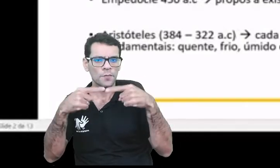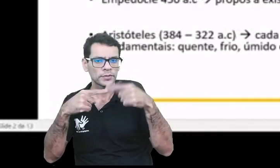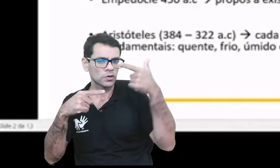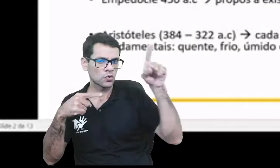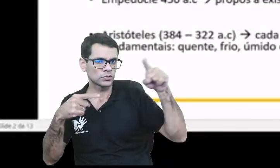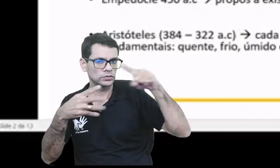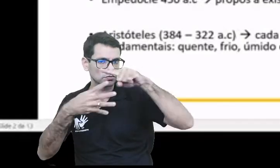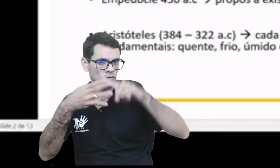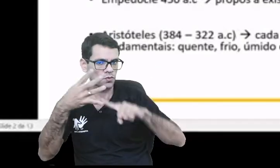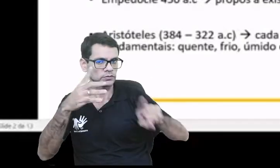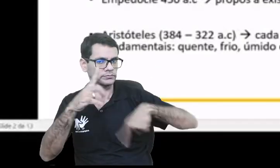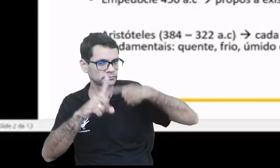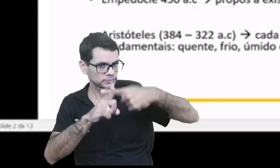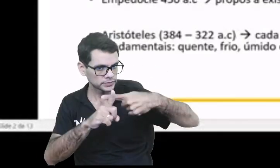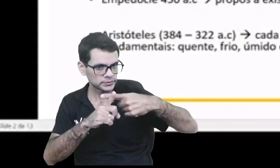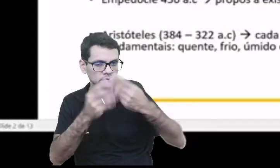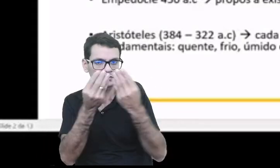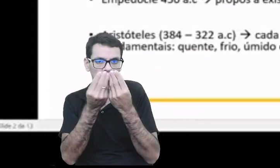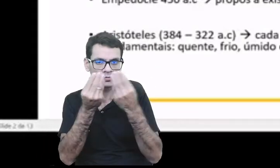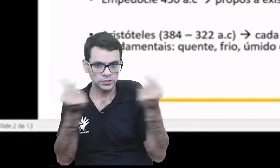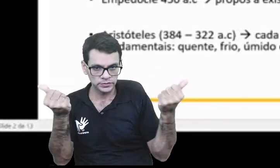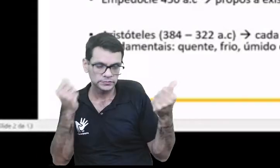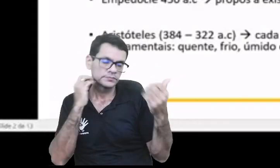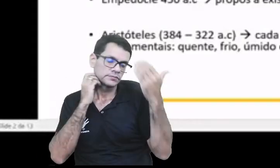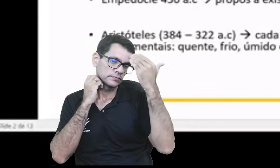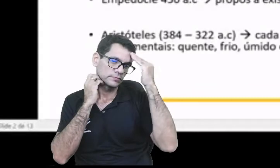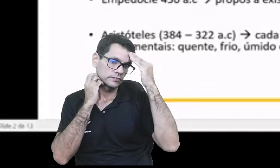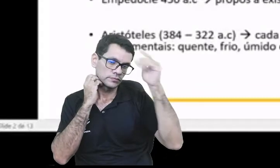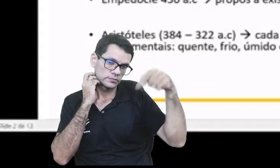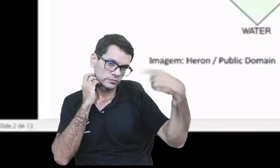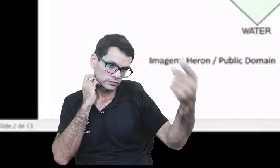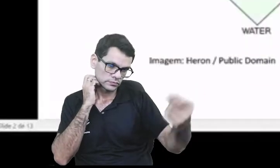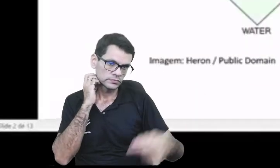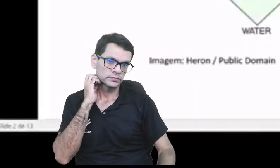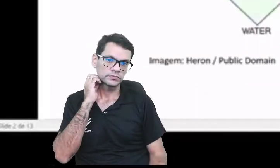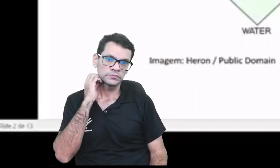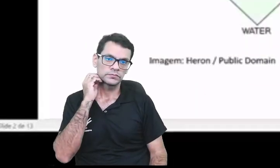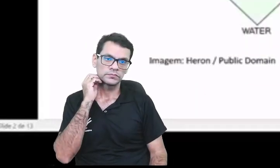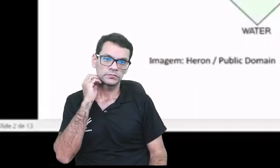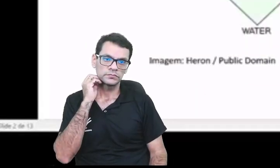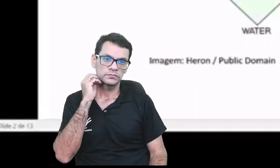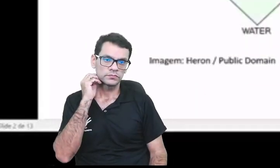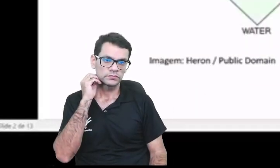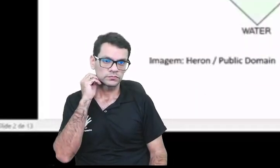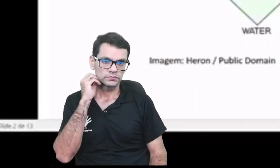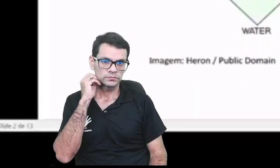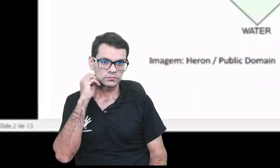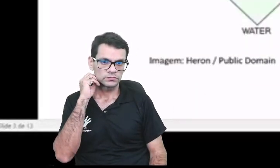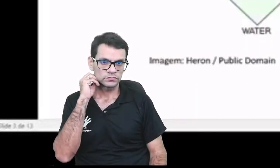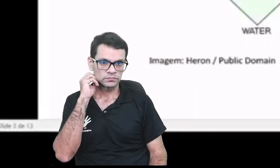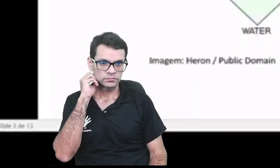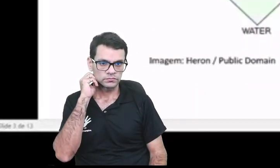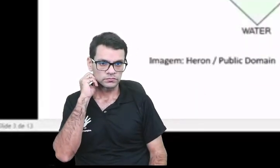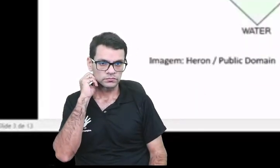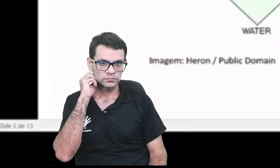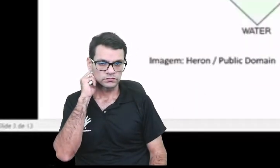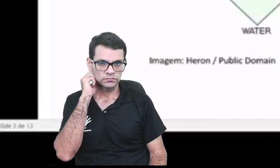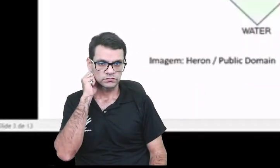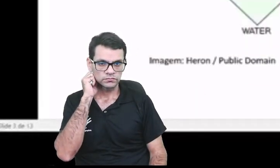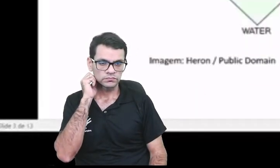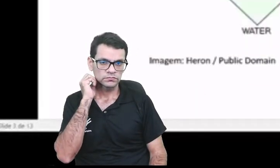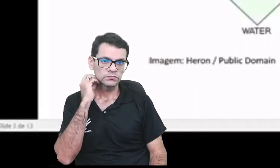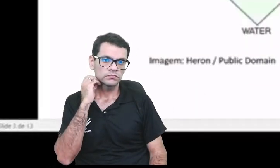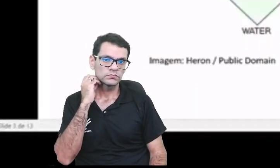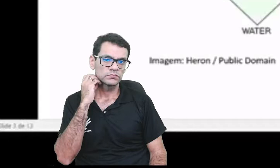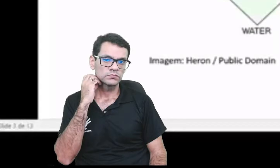outras 4 qualidades. A gente vai entender isso no próximo slide. Aqui, ó. Então, aqui,